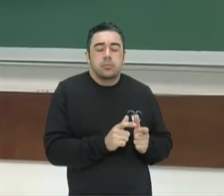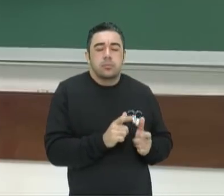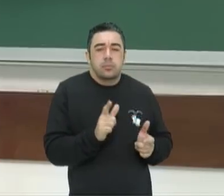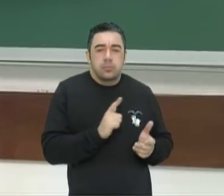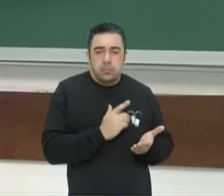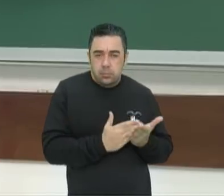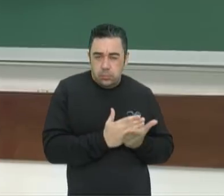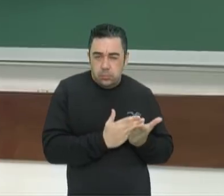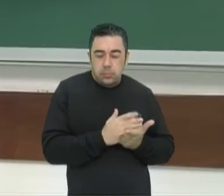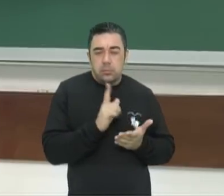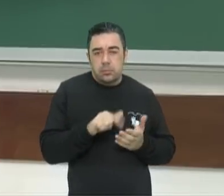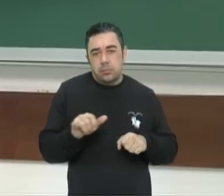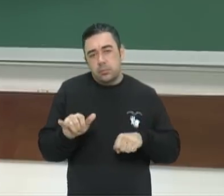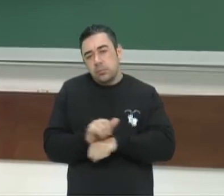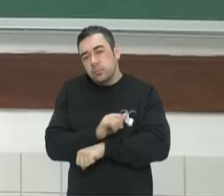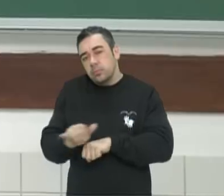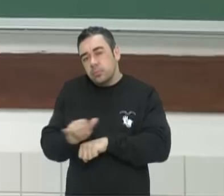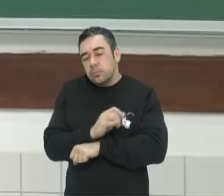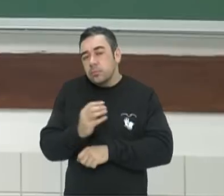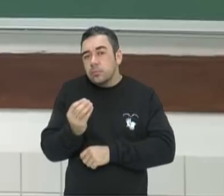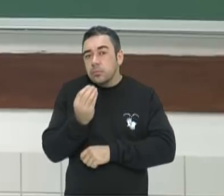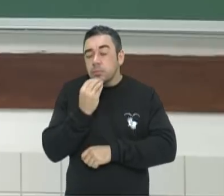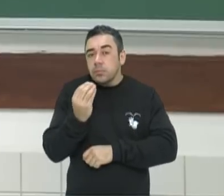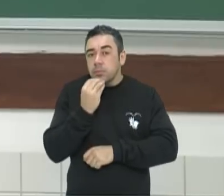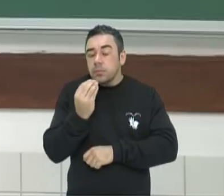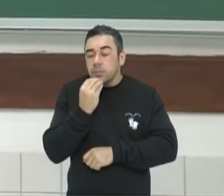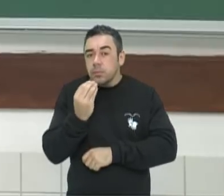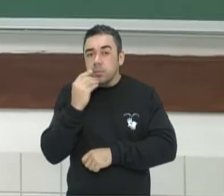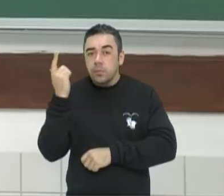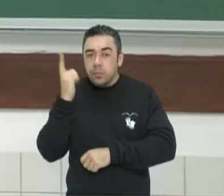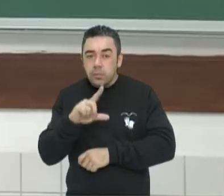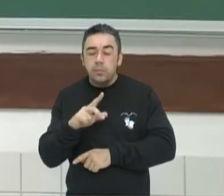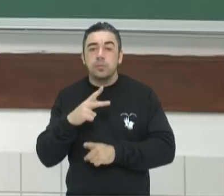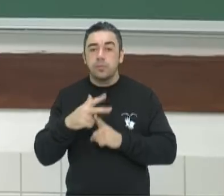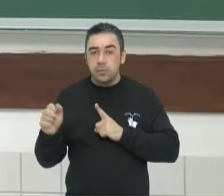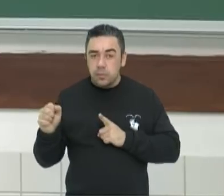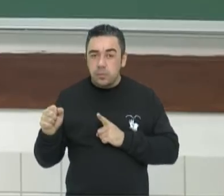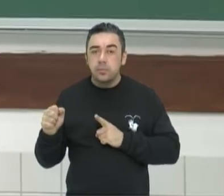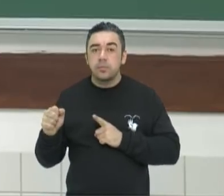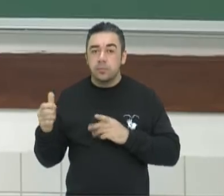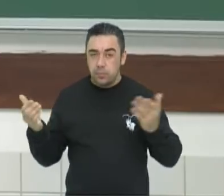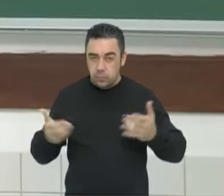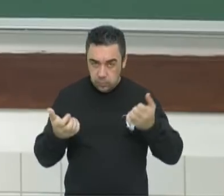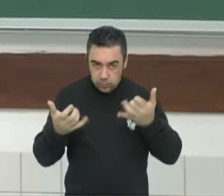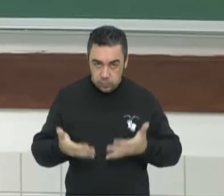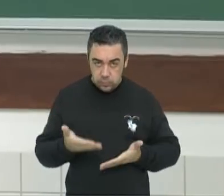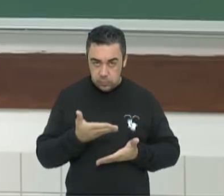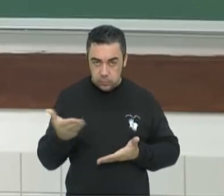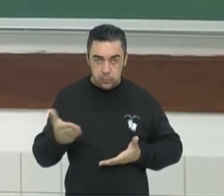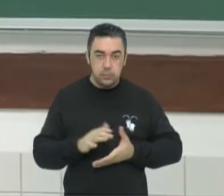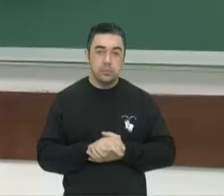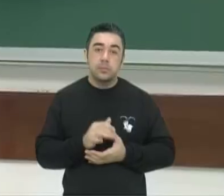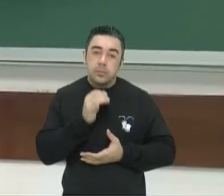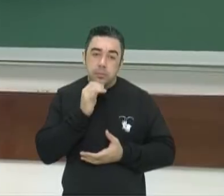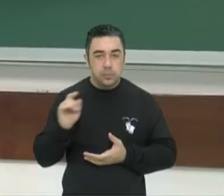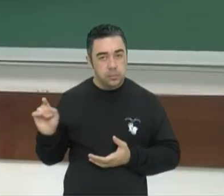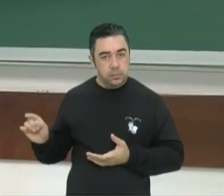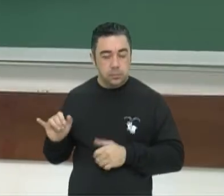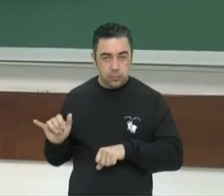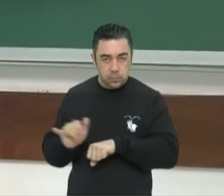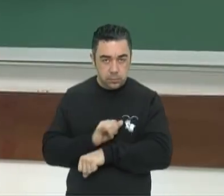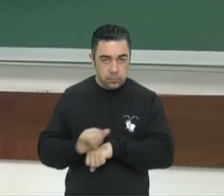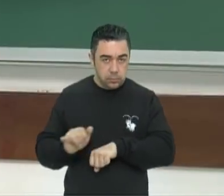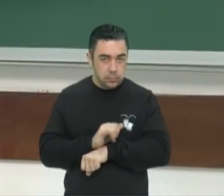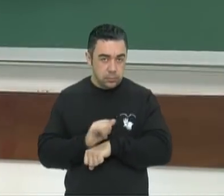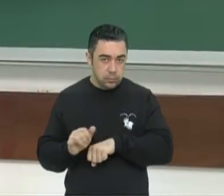ter algumas estratégias para tentar vencer essa concorrência. A gente vai falar disso agora. Então, por exemplo, uma estratégia que